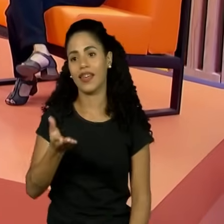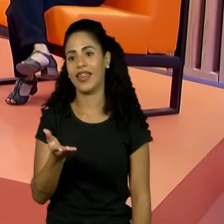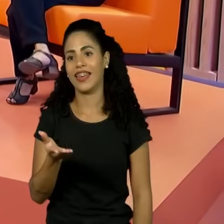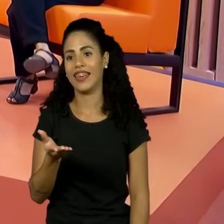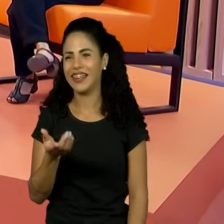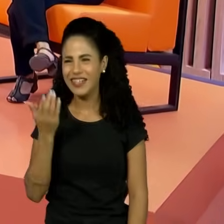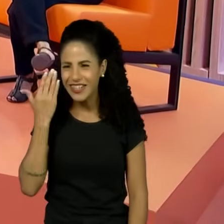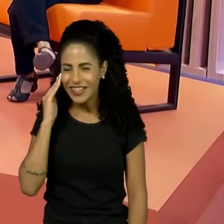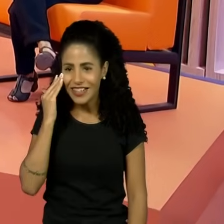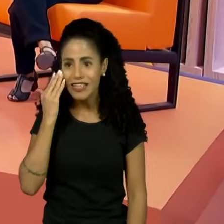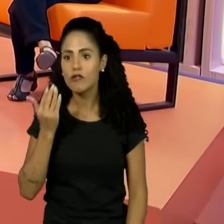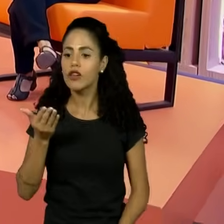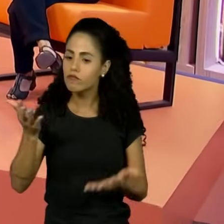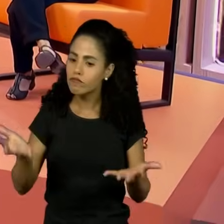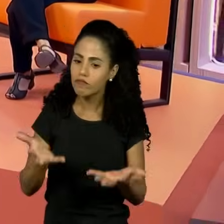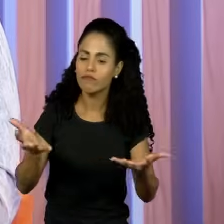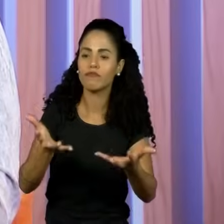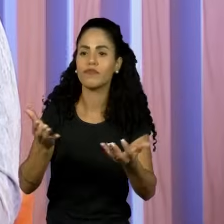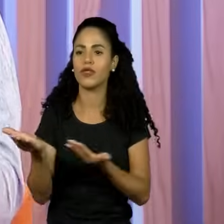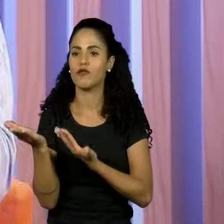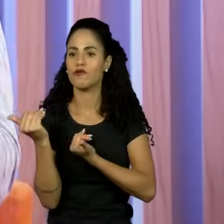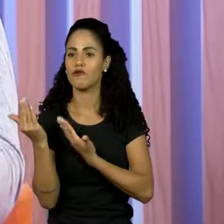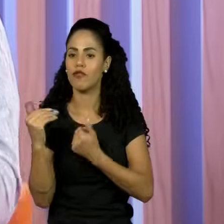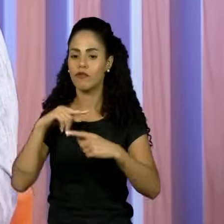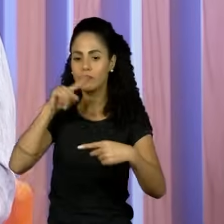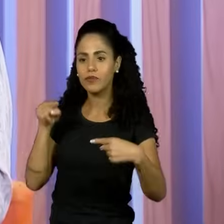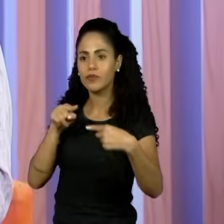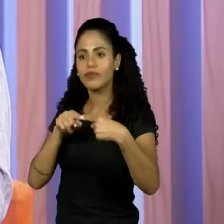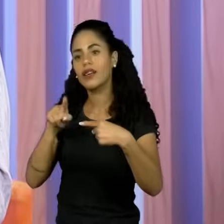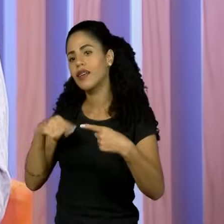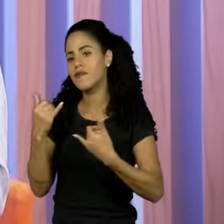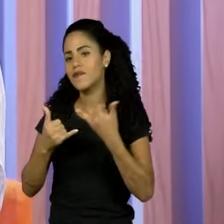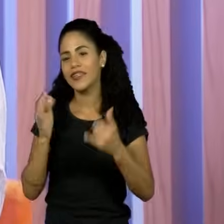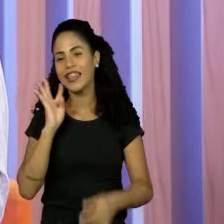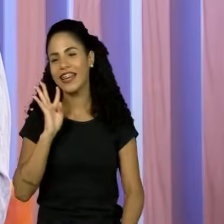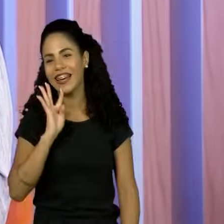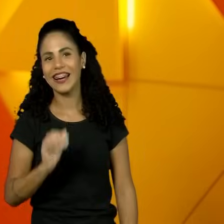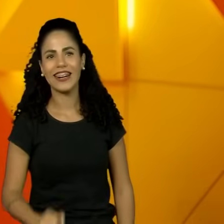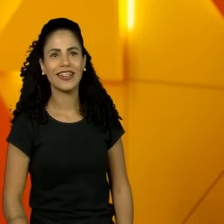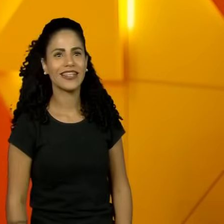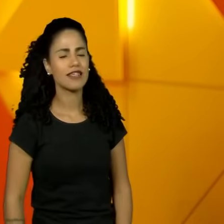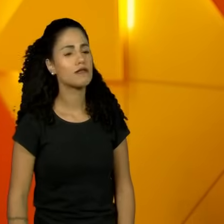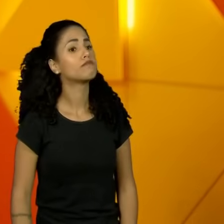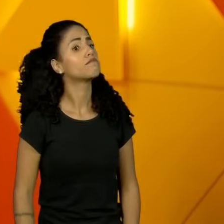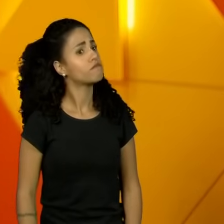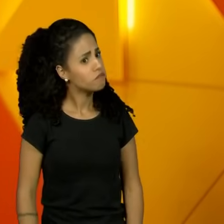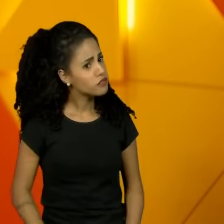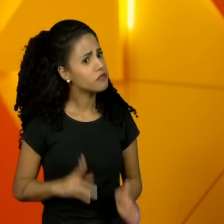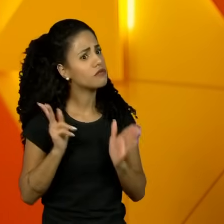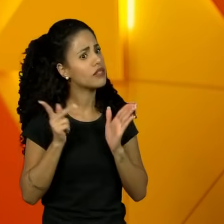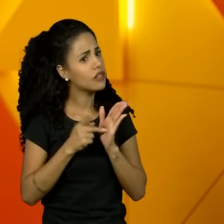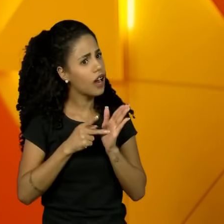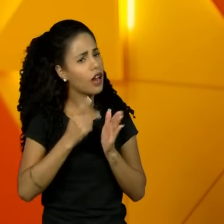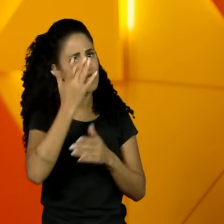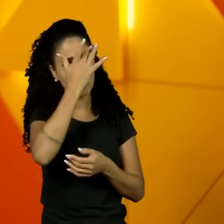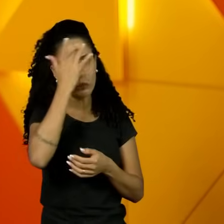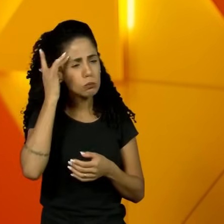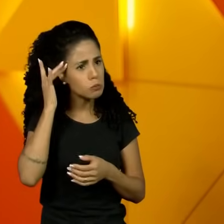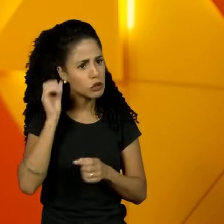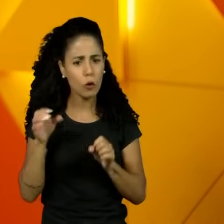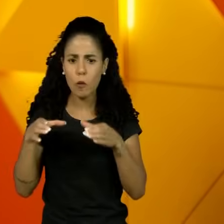move, né, a juventude em prol de algo que é super divertido. Né? Muito! E o pessoal se joga, tem